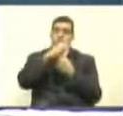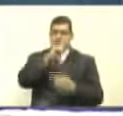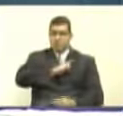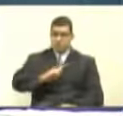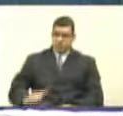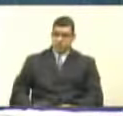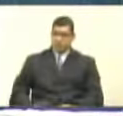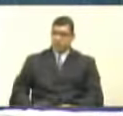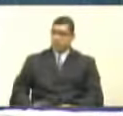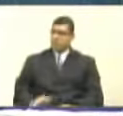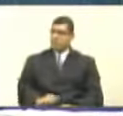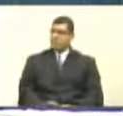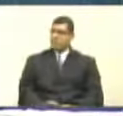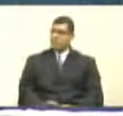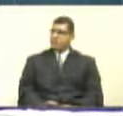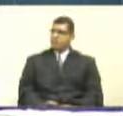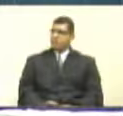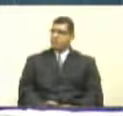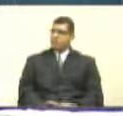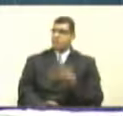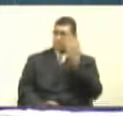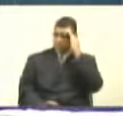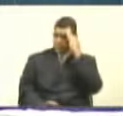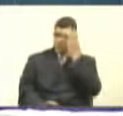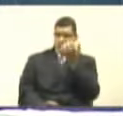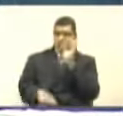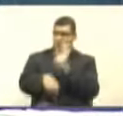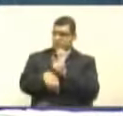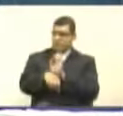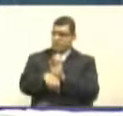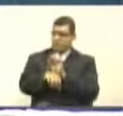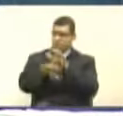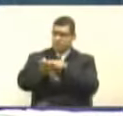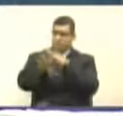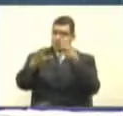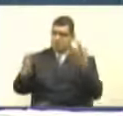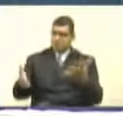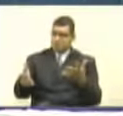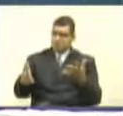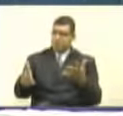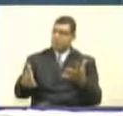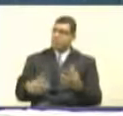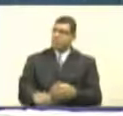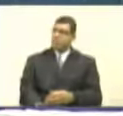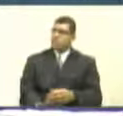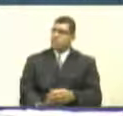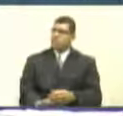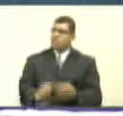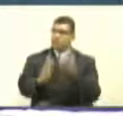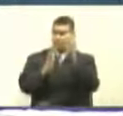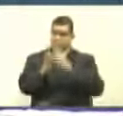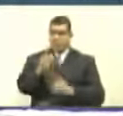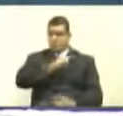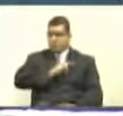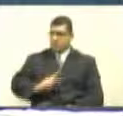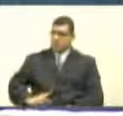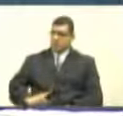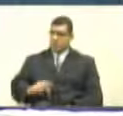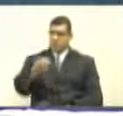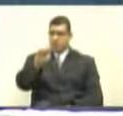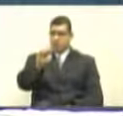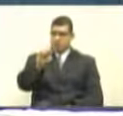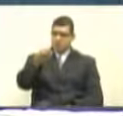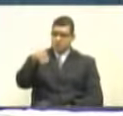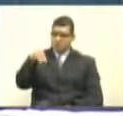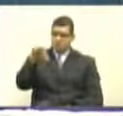governador, entende que o Estado deve ser excluído. O diretor-presidente da